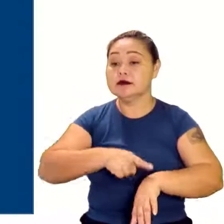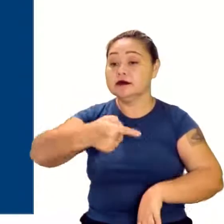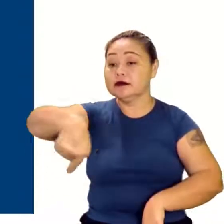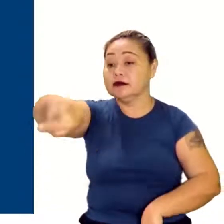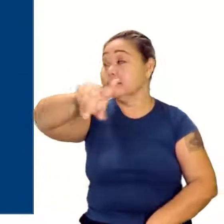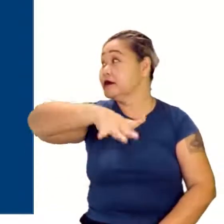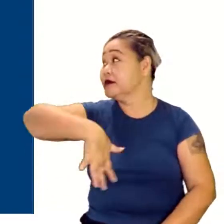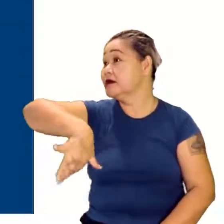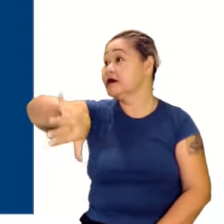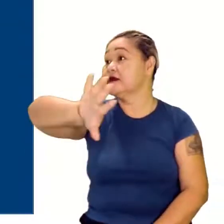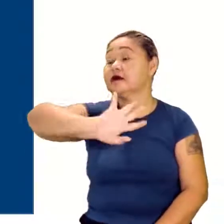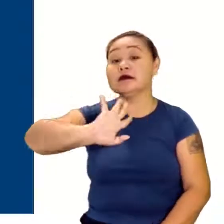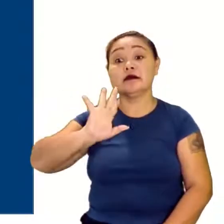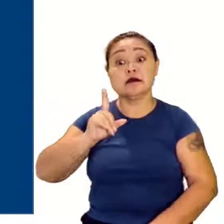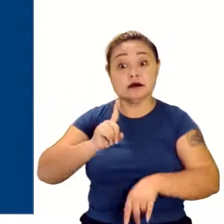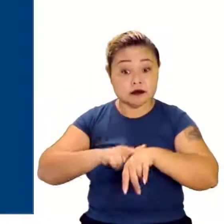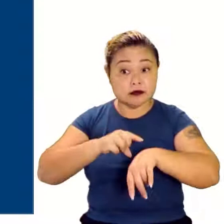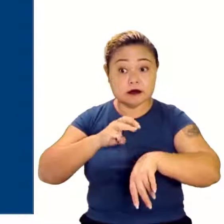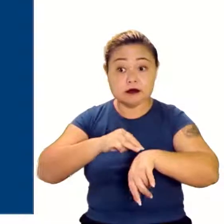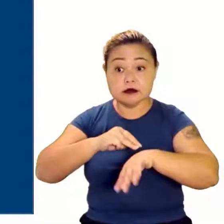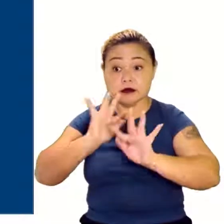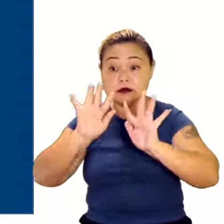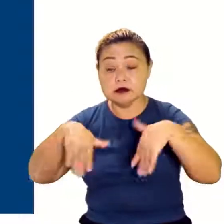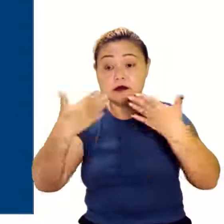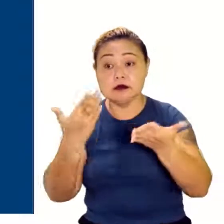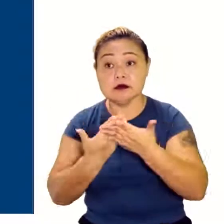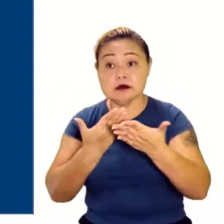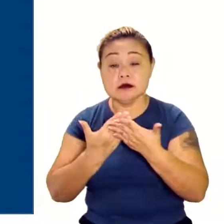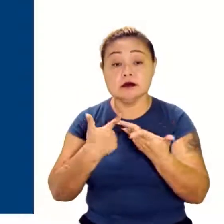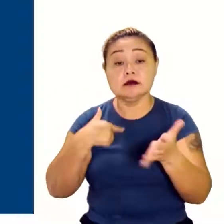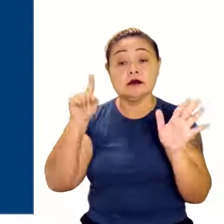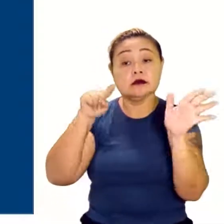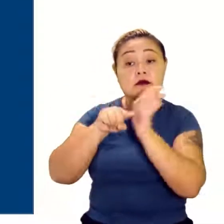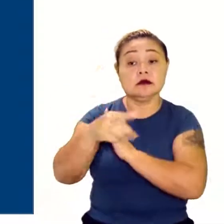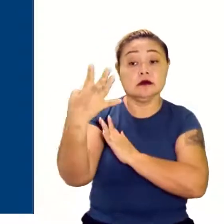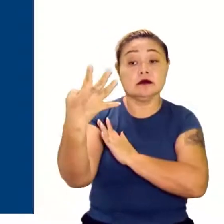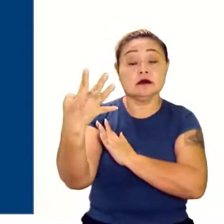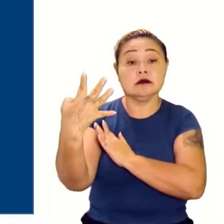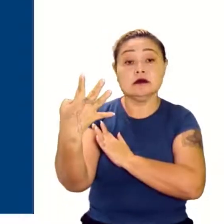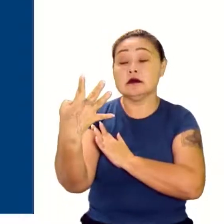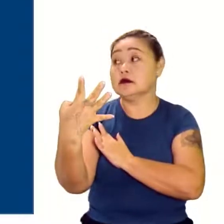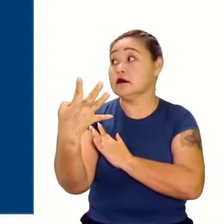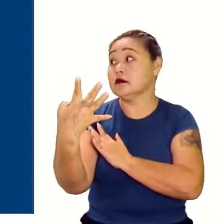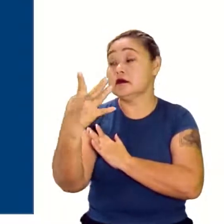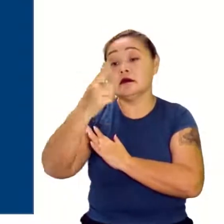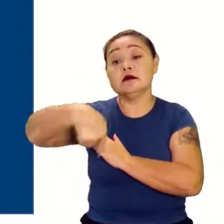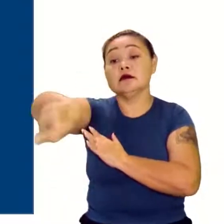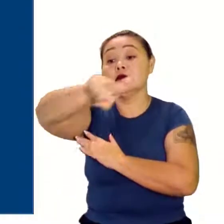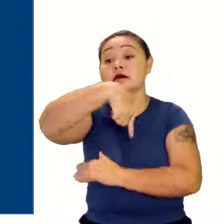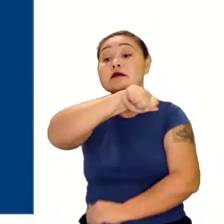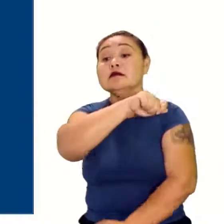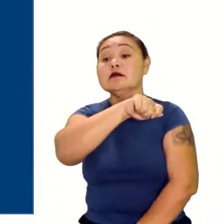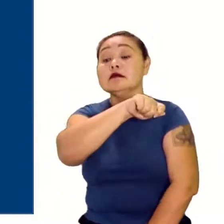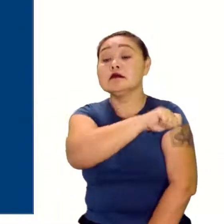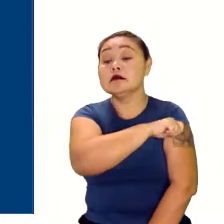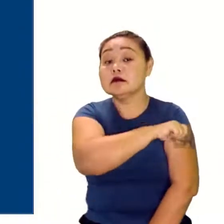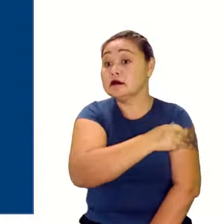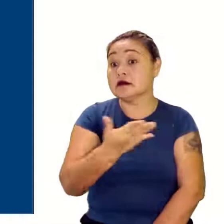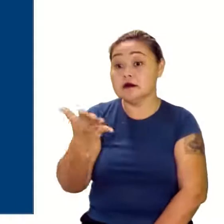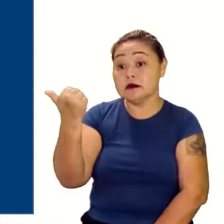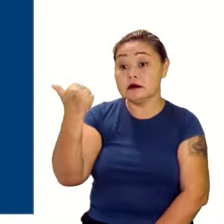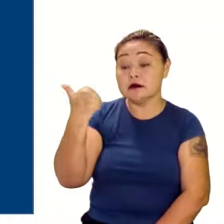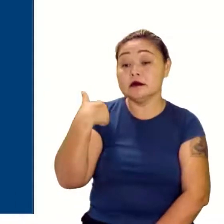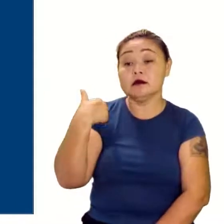Não podemos, estamos nos últimos minutos finais da aula. Temos 4 perguntas para os nossos alunos. Vamos então?